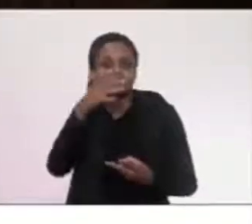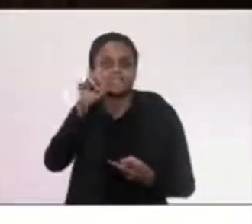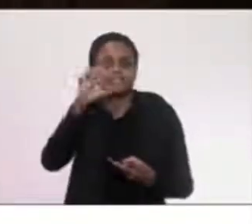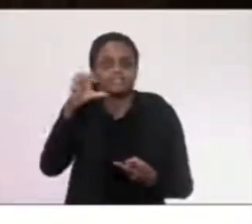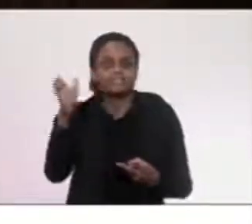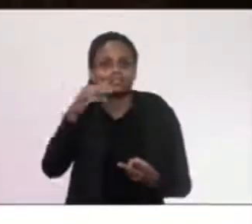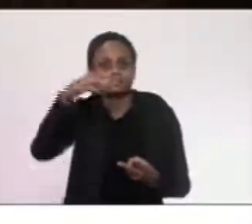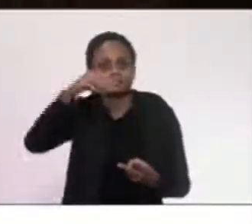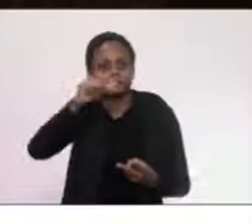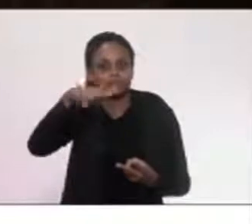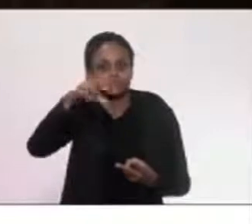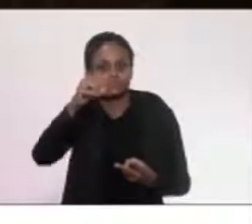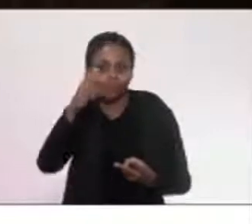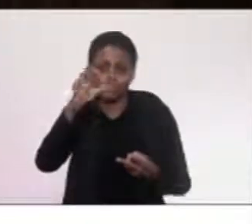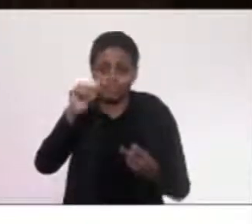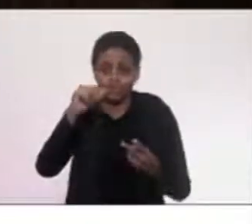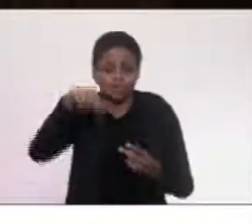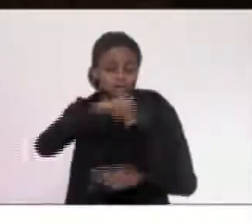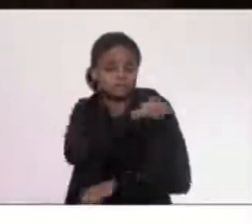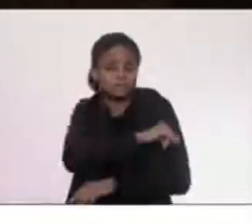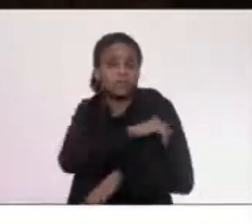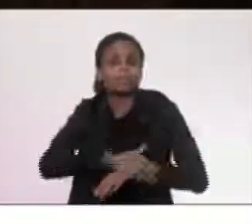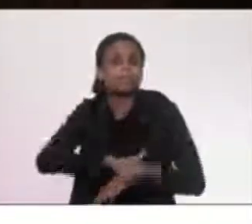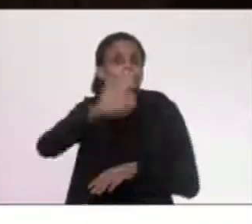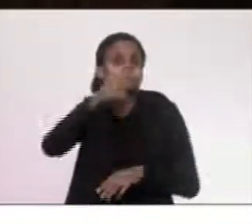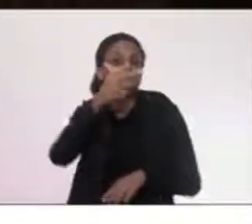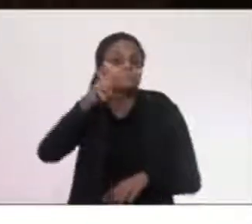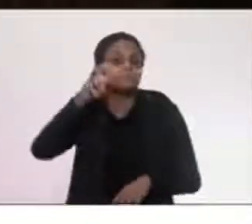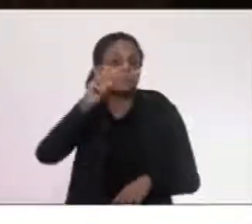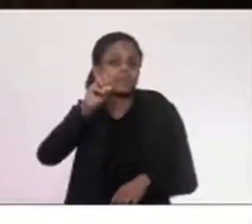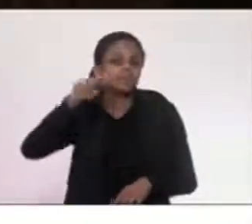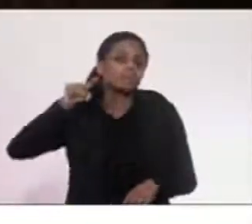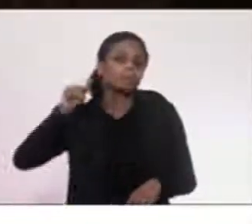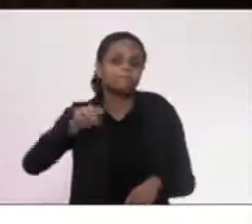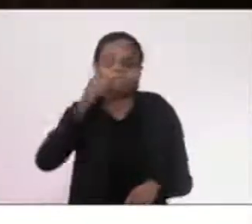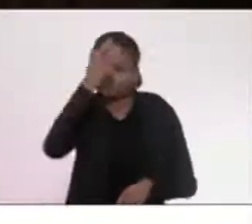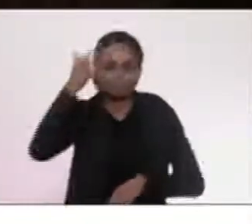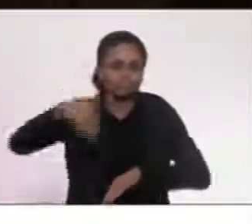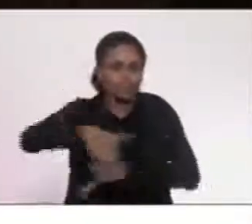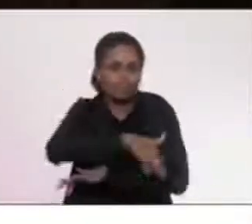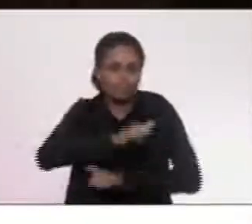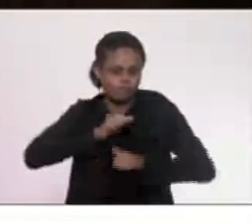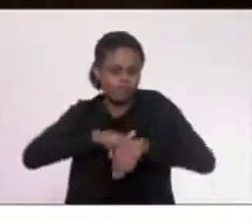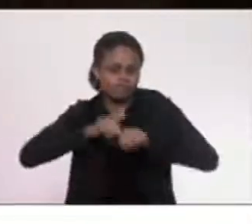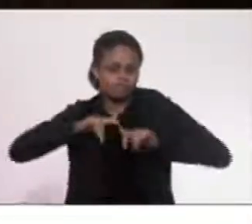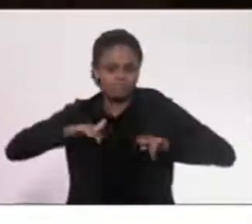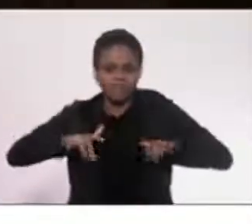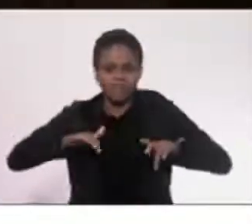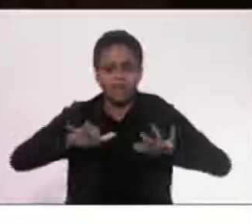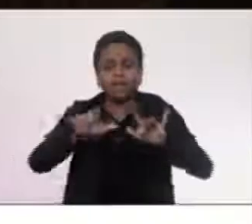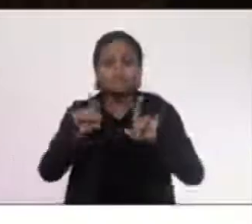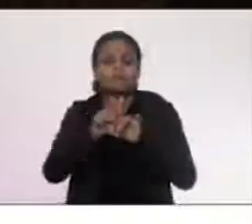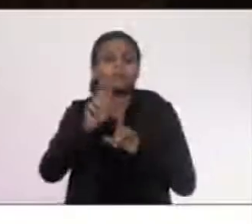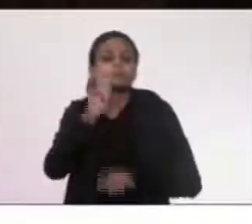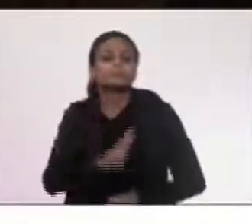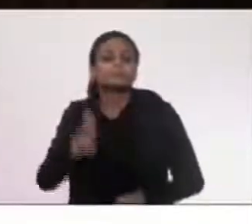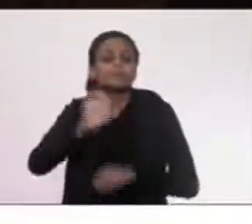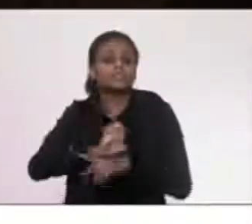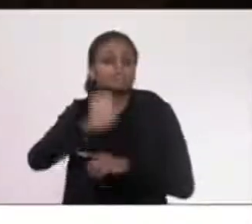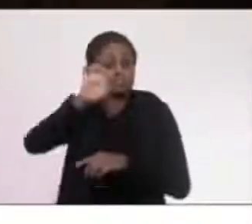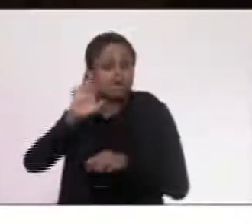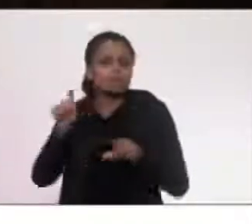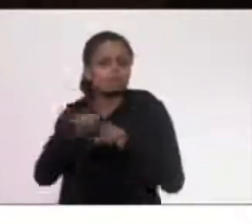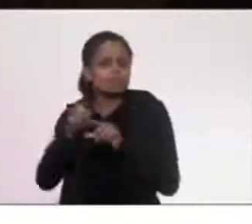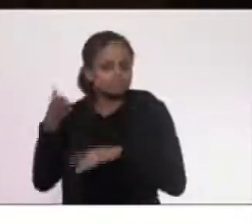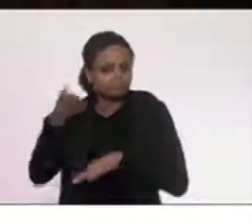de 250 mil pessoas nas ruas, e as universidades estaduais ali presentes também, dando